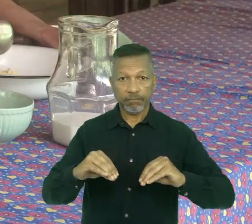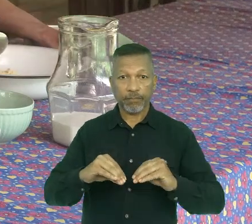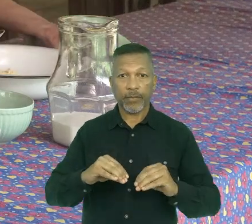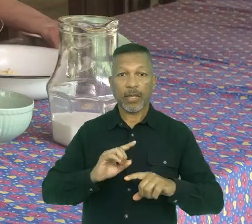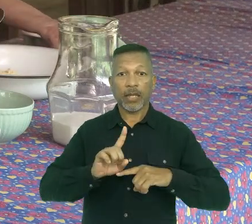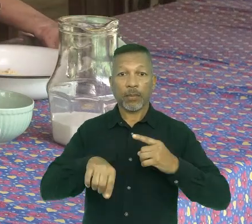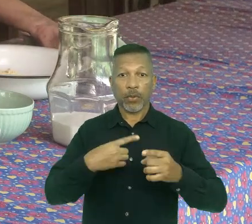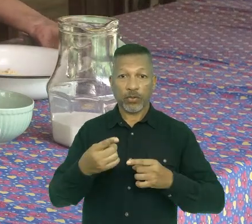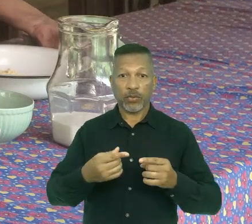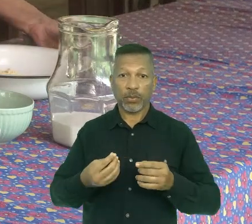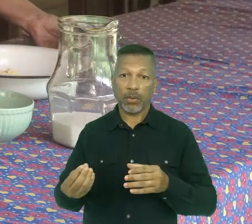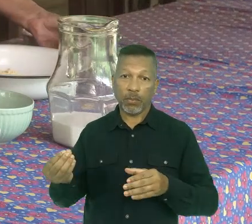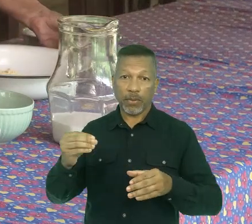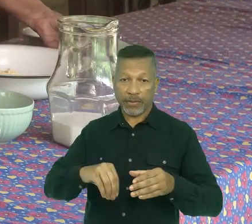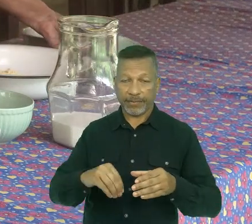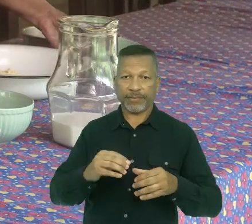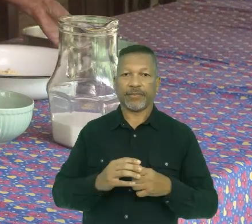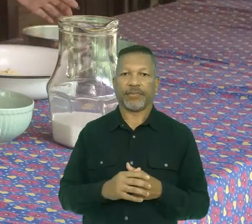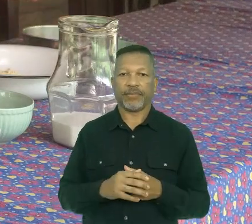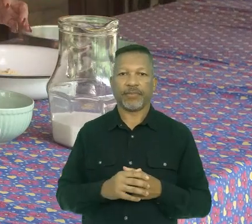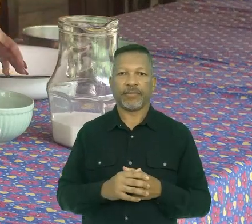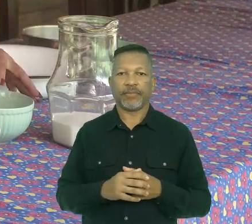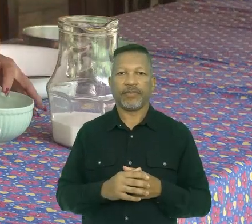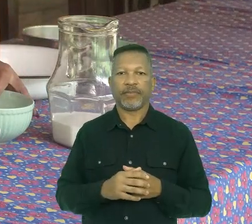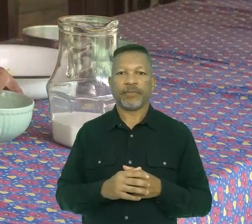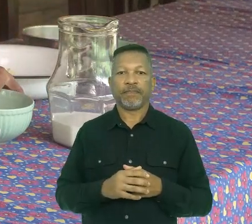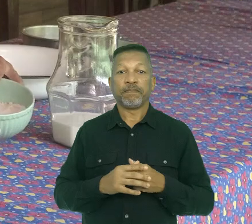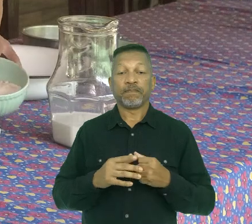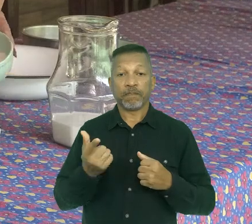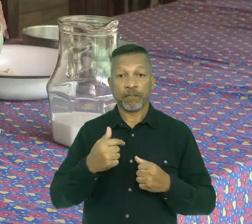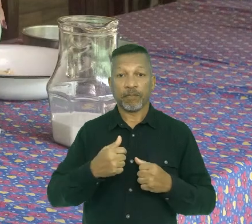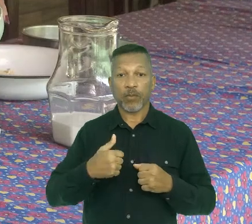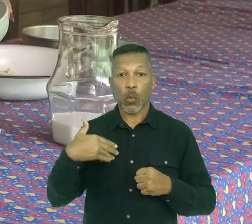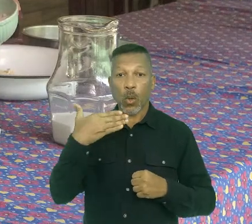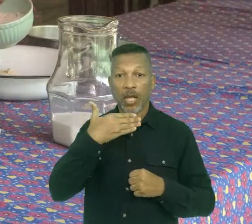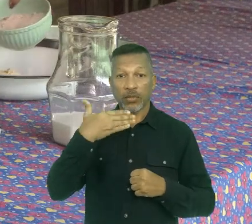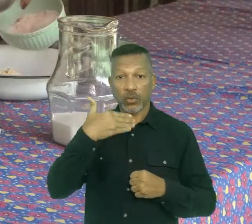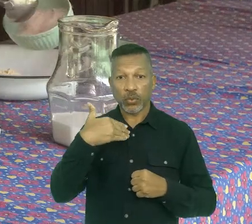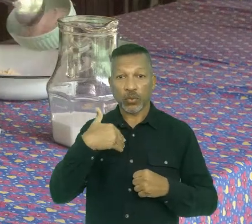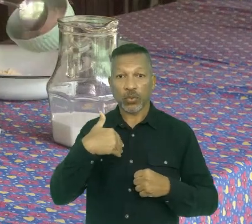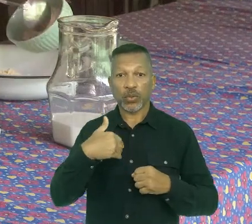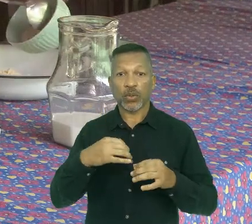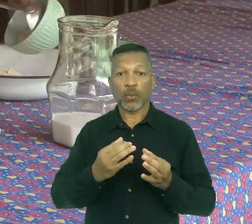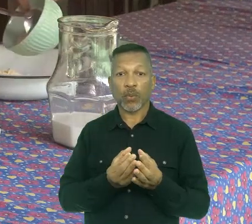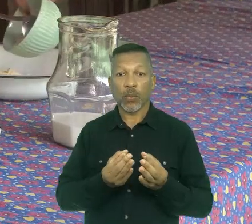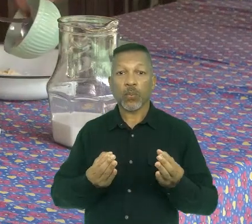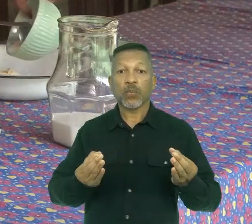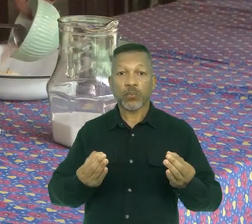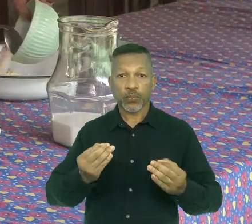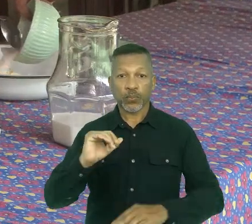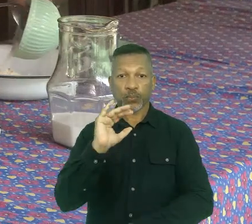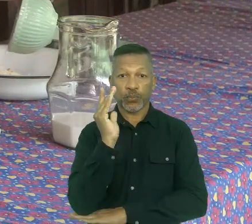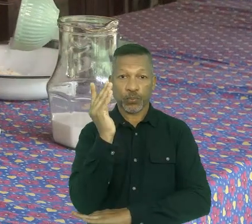Vou acrescentar a açúcar com canela, né?